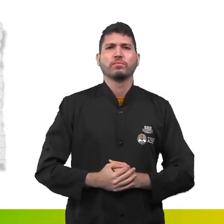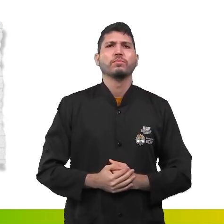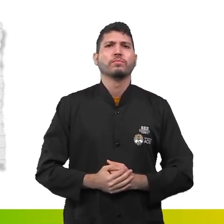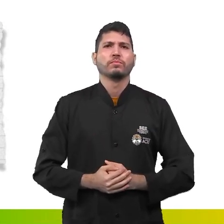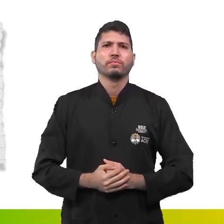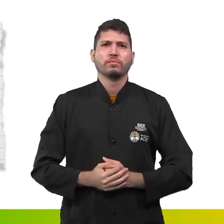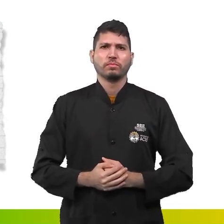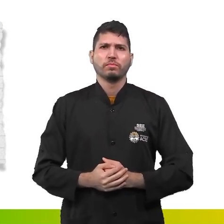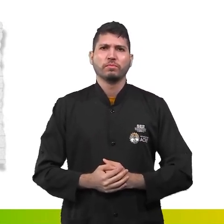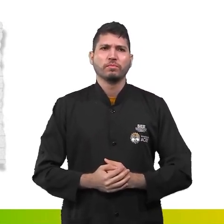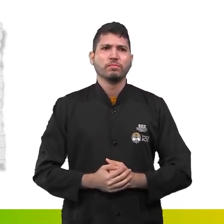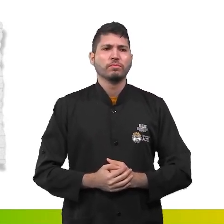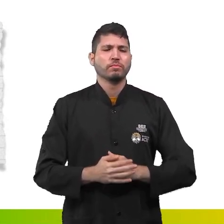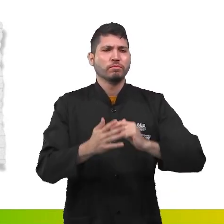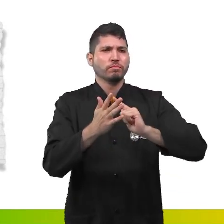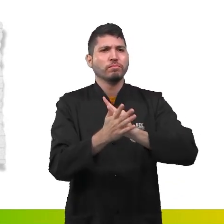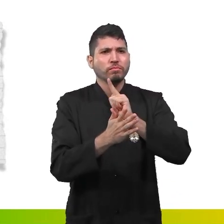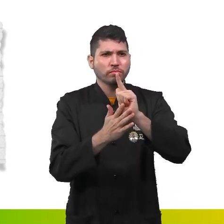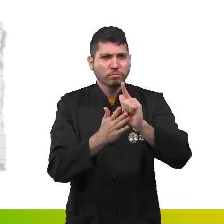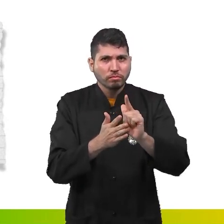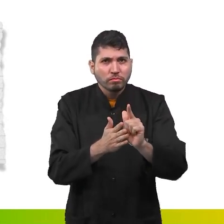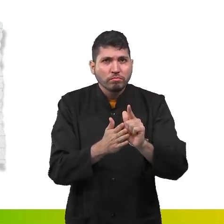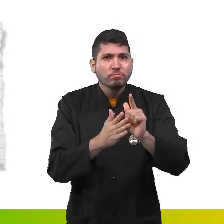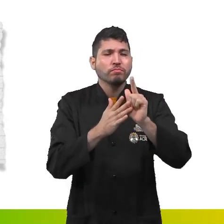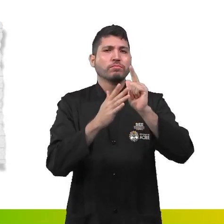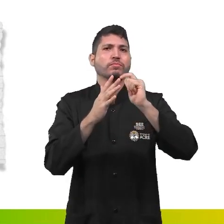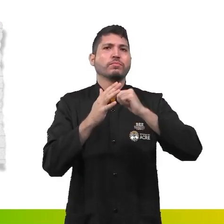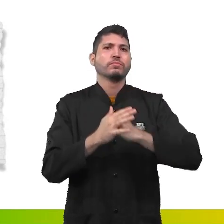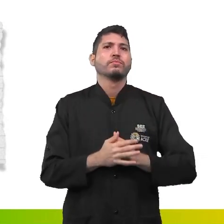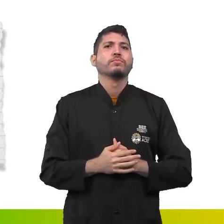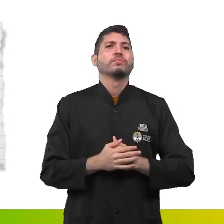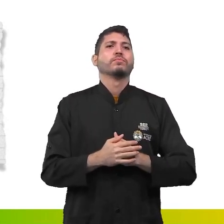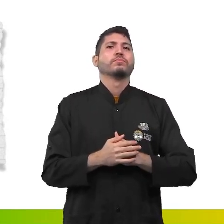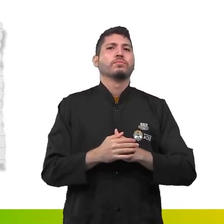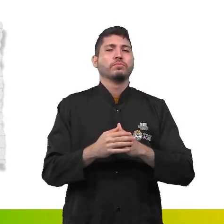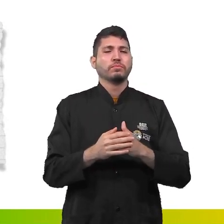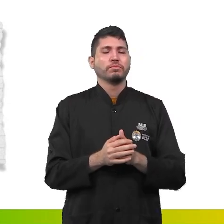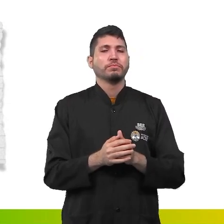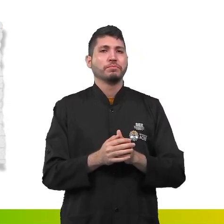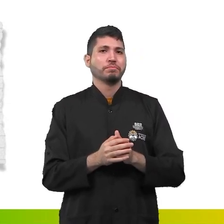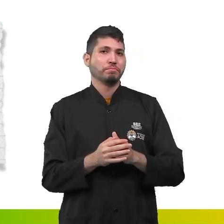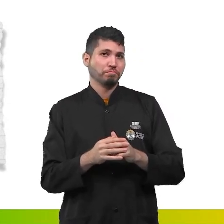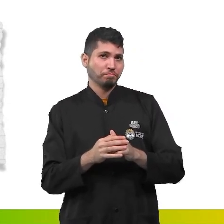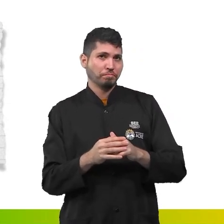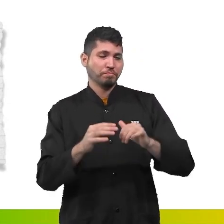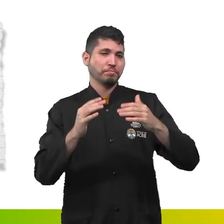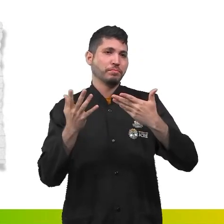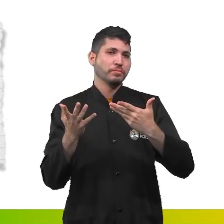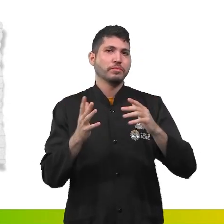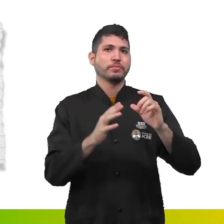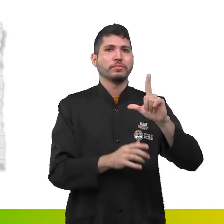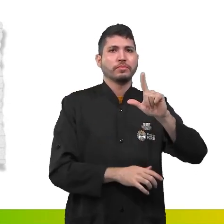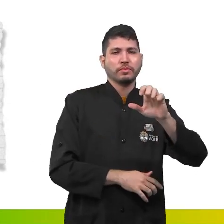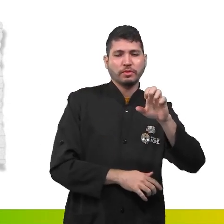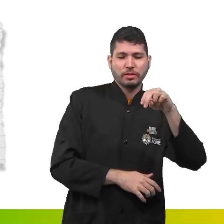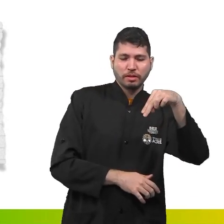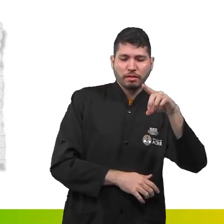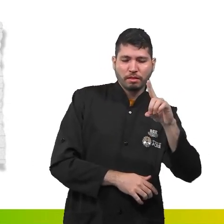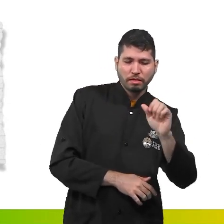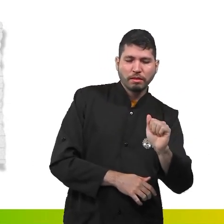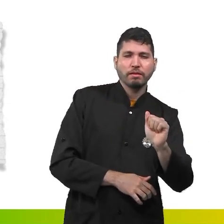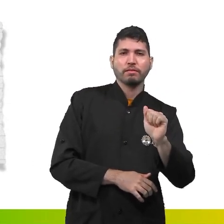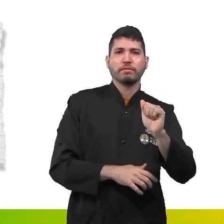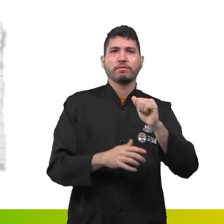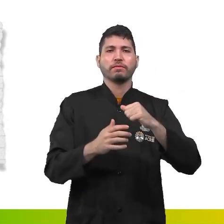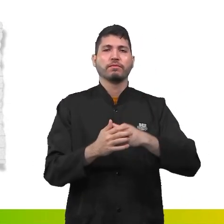Então, falamos aí dos gêneros discursivos. Falamos da leyenda, né, com relato tradicional, combinamento real e